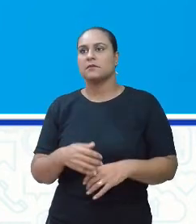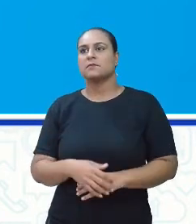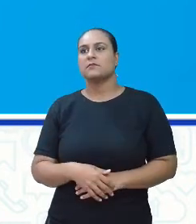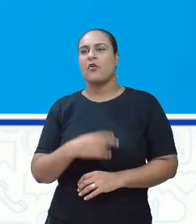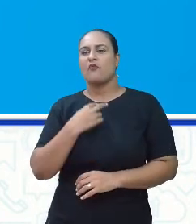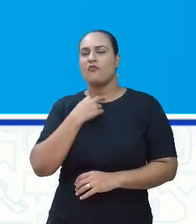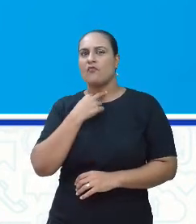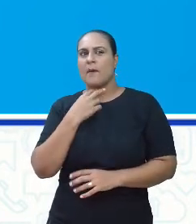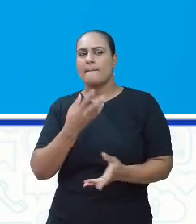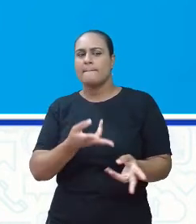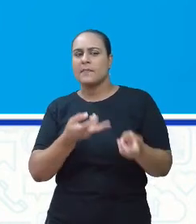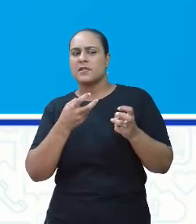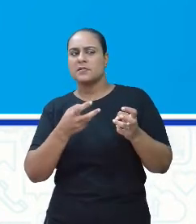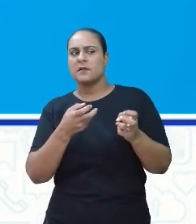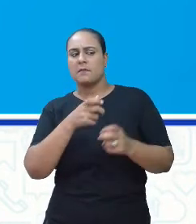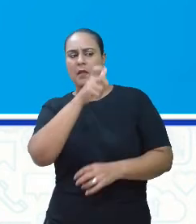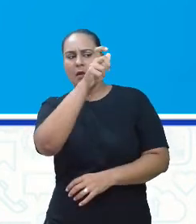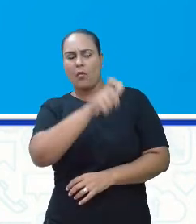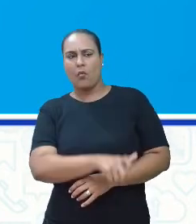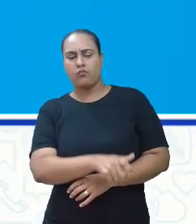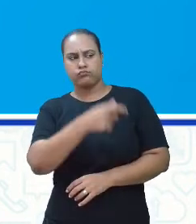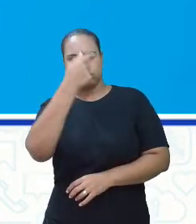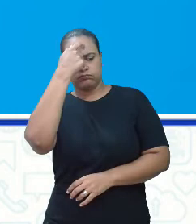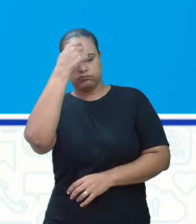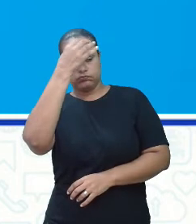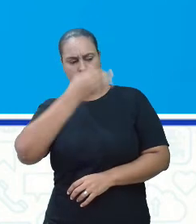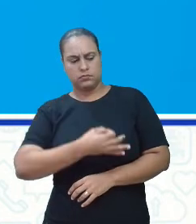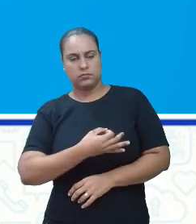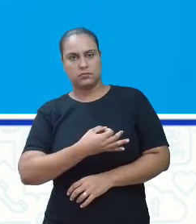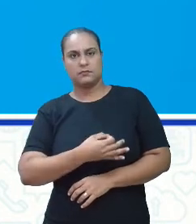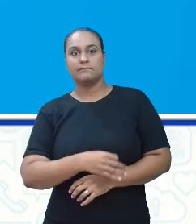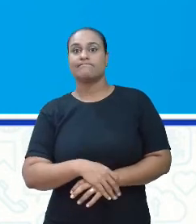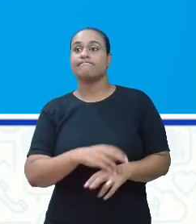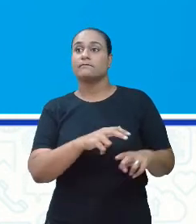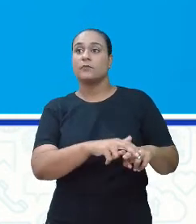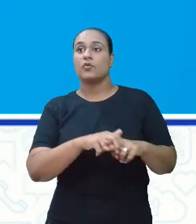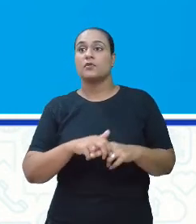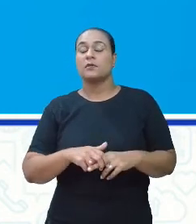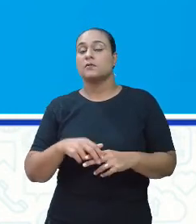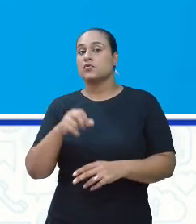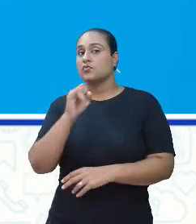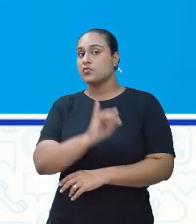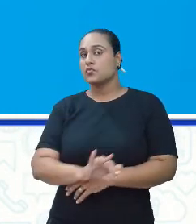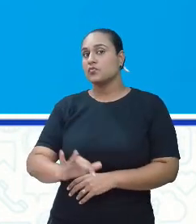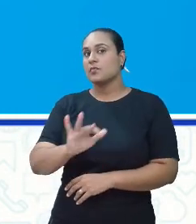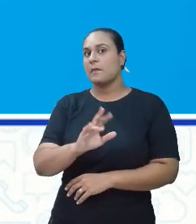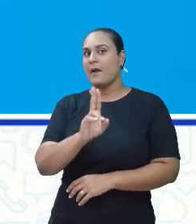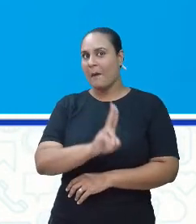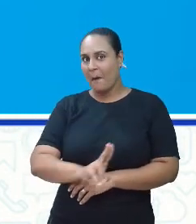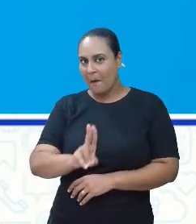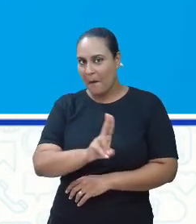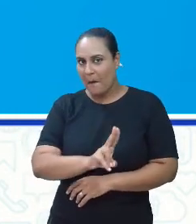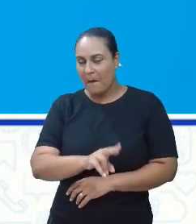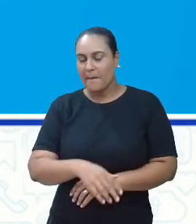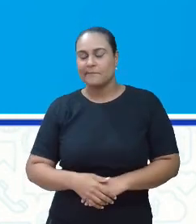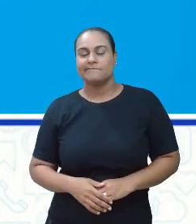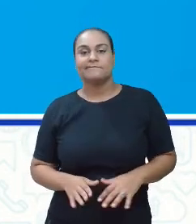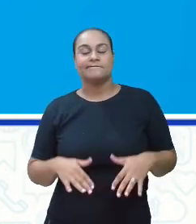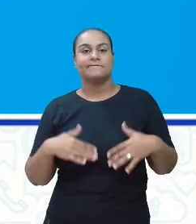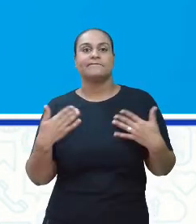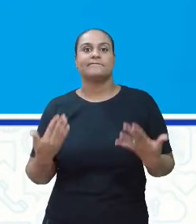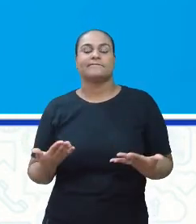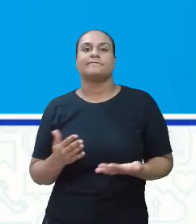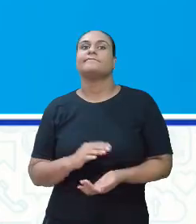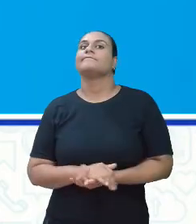voz do outro de forma consciente? Por isso usamos imagens. E aí?